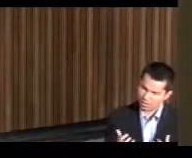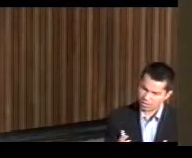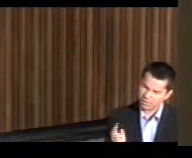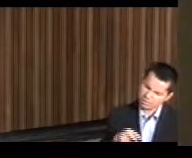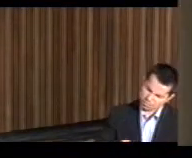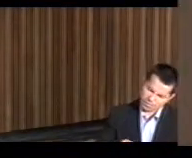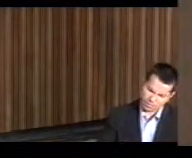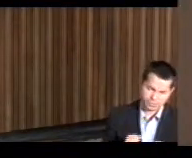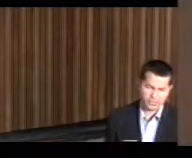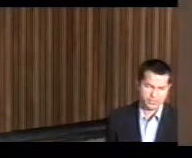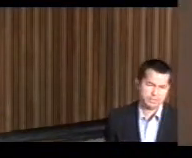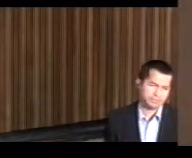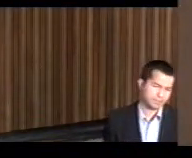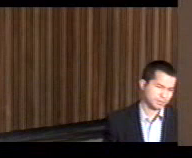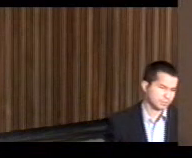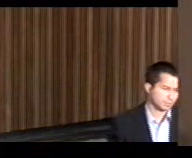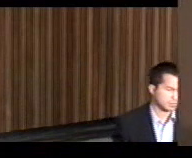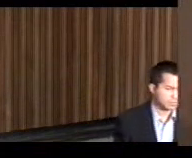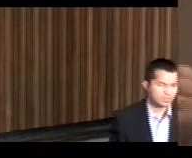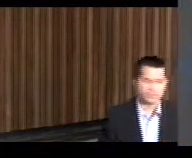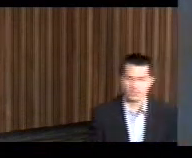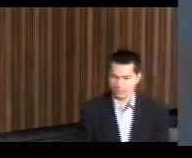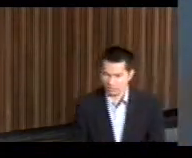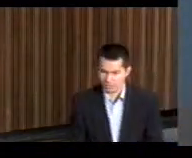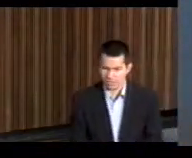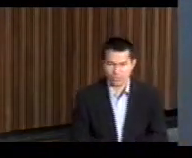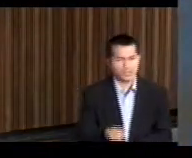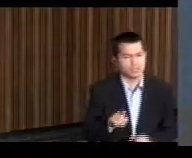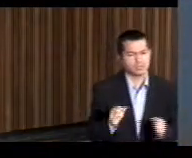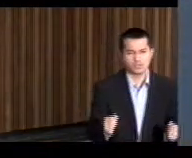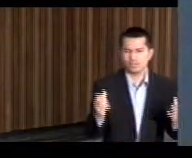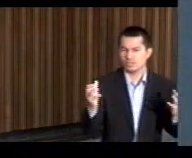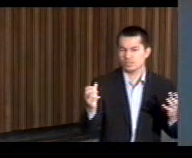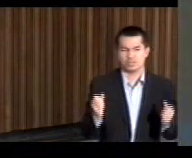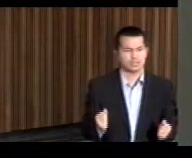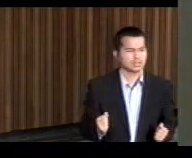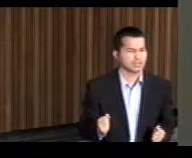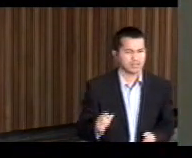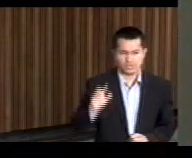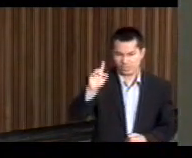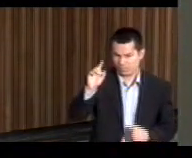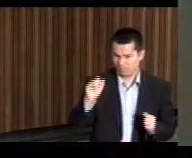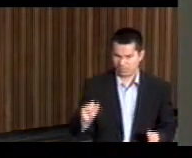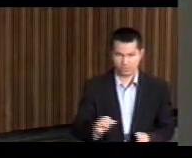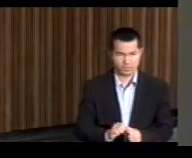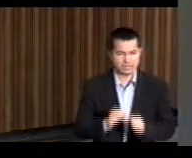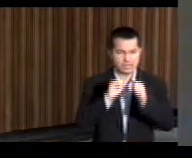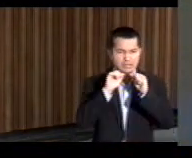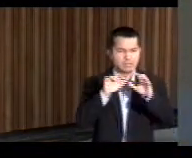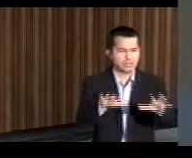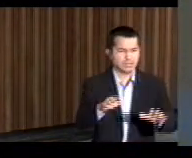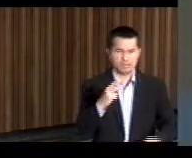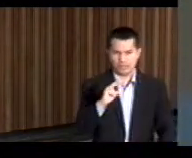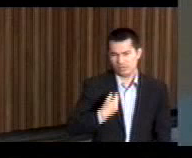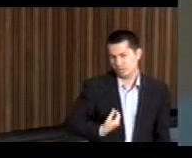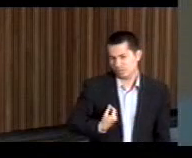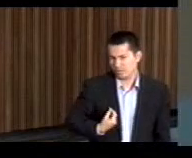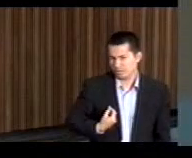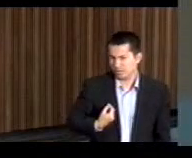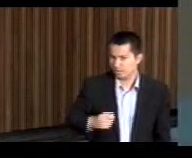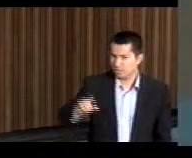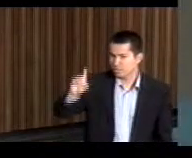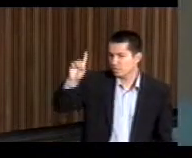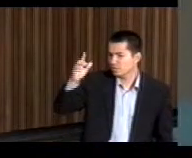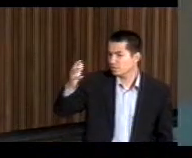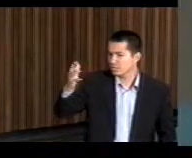tua vida. E olha, toma posse de algumas coisas tremendas de Deus